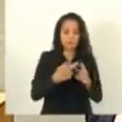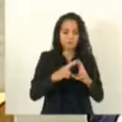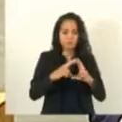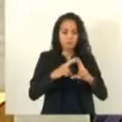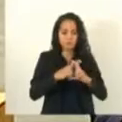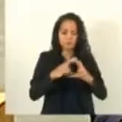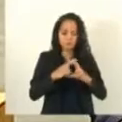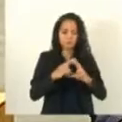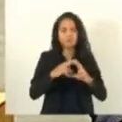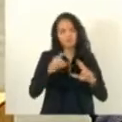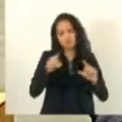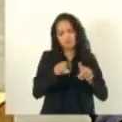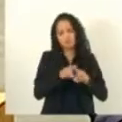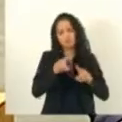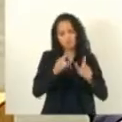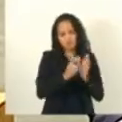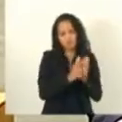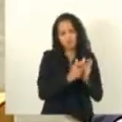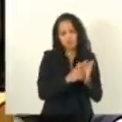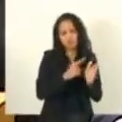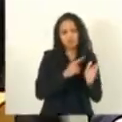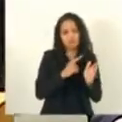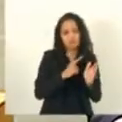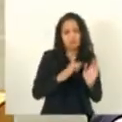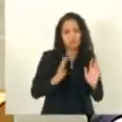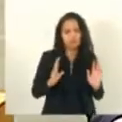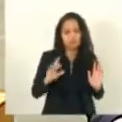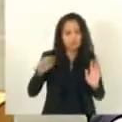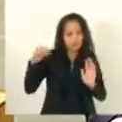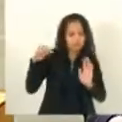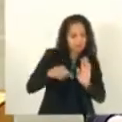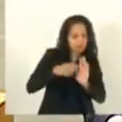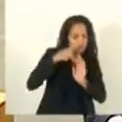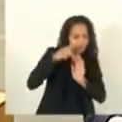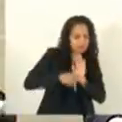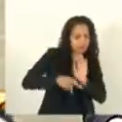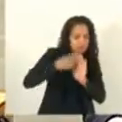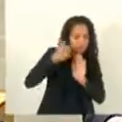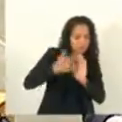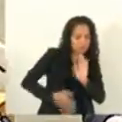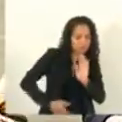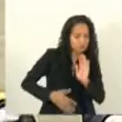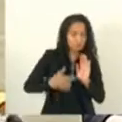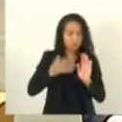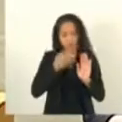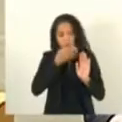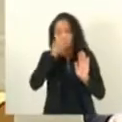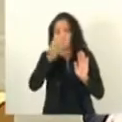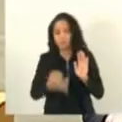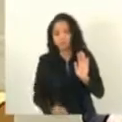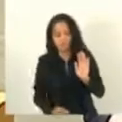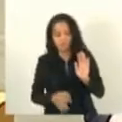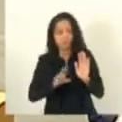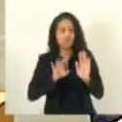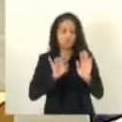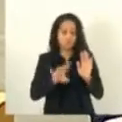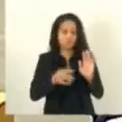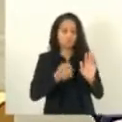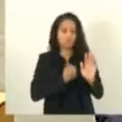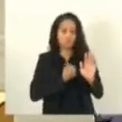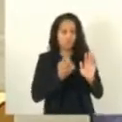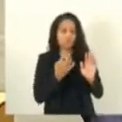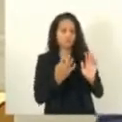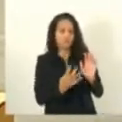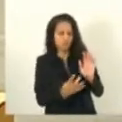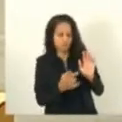sobretudo papel. Então, assim, não há nesse projeto, deputado Gandini, a meu ver, a não ser o item 4, o que